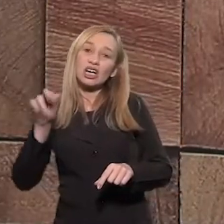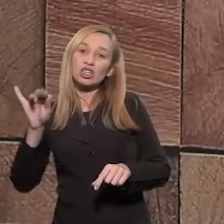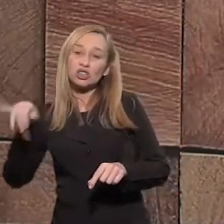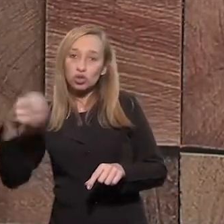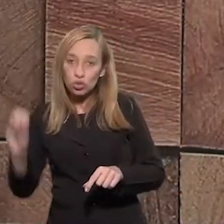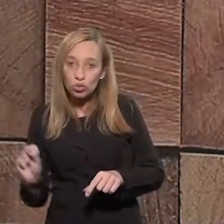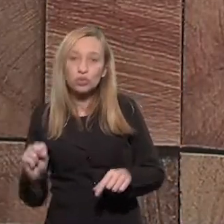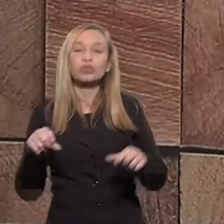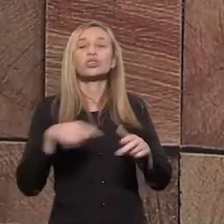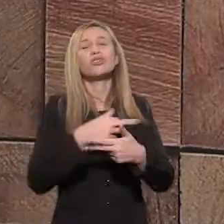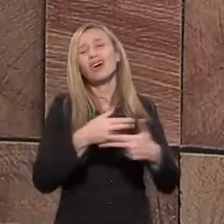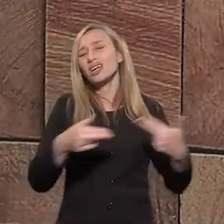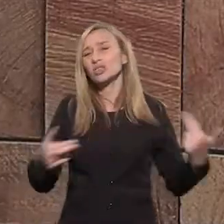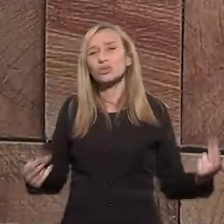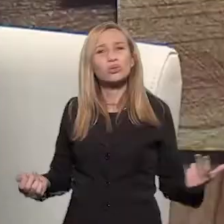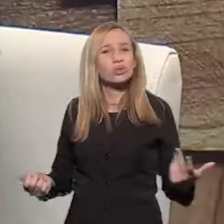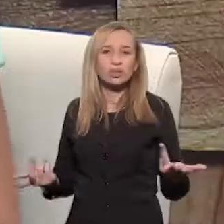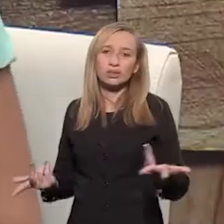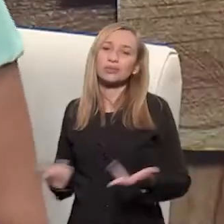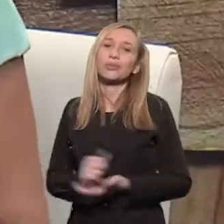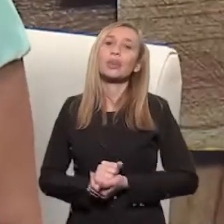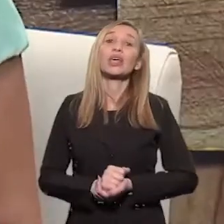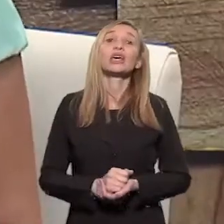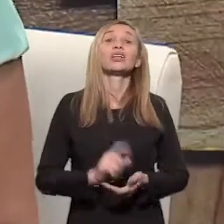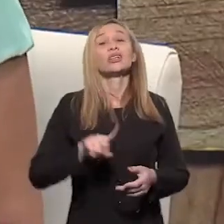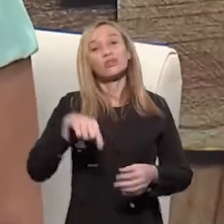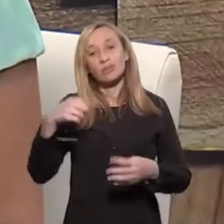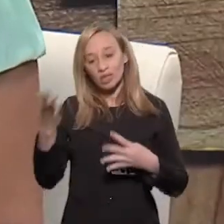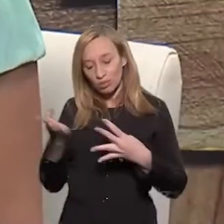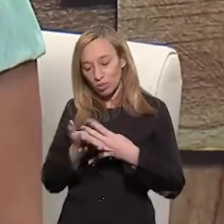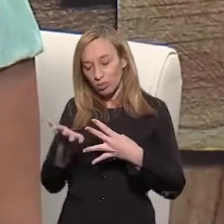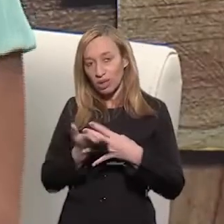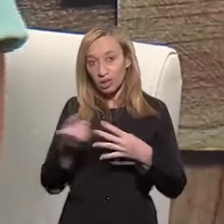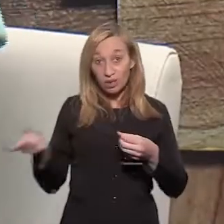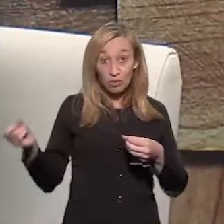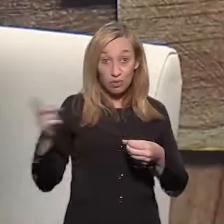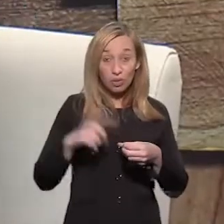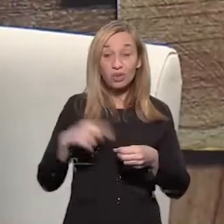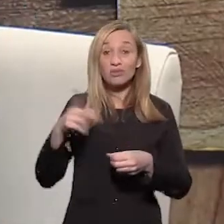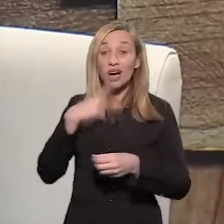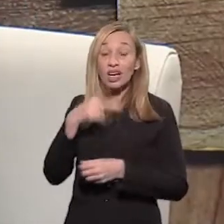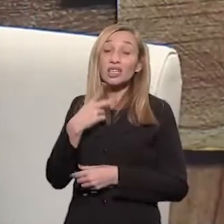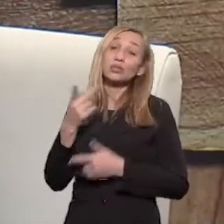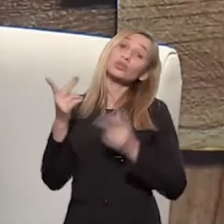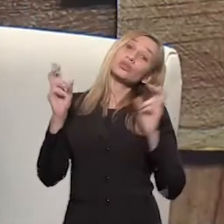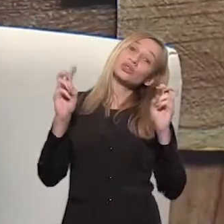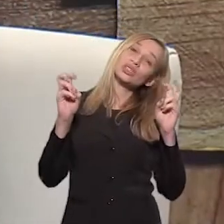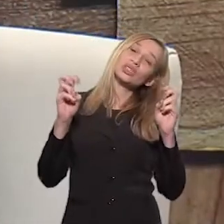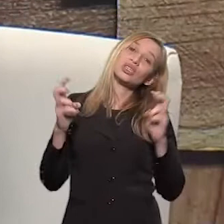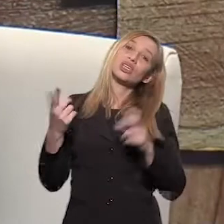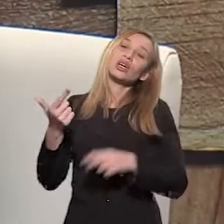às vezes. É uma demanda muito grande. É uma demanda né? grande, é. Vamos fazer mais um intervalo e a gente volta